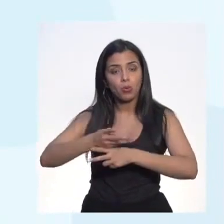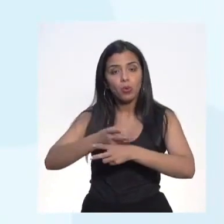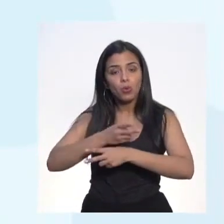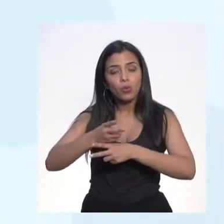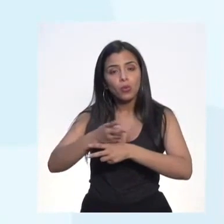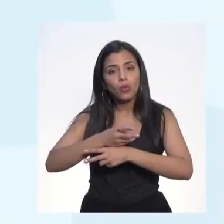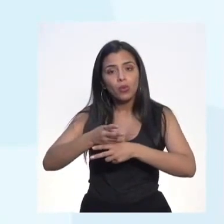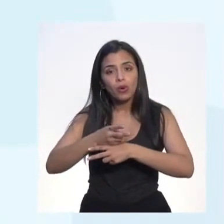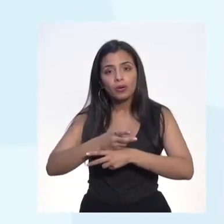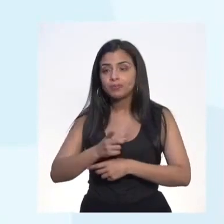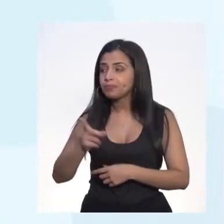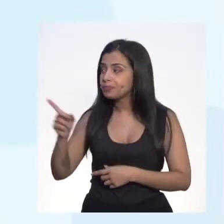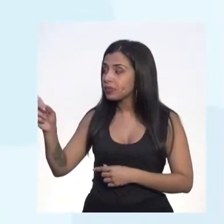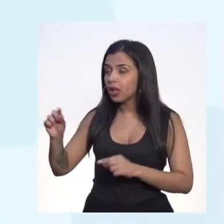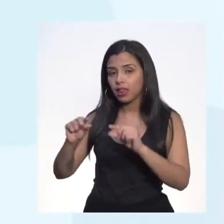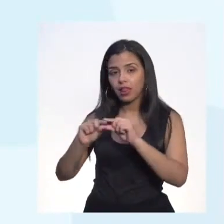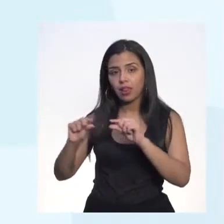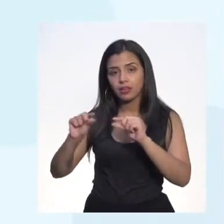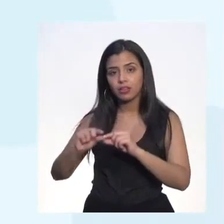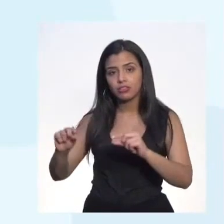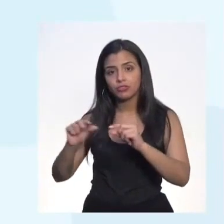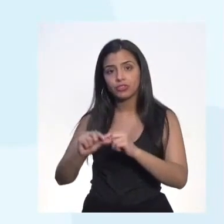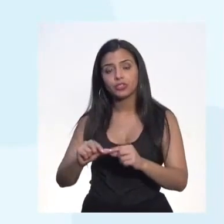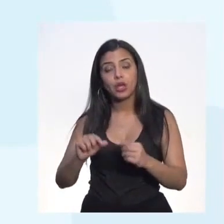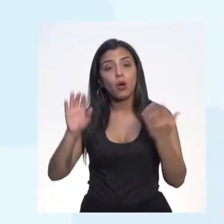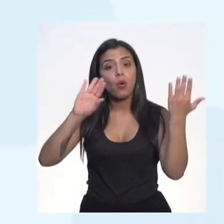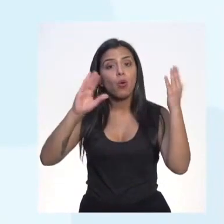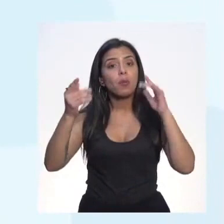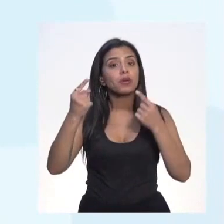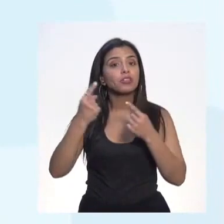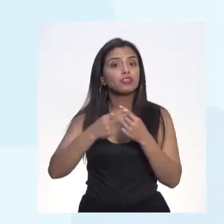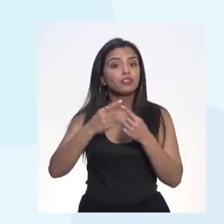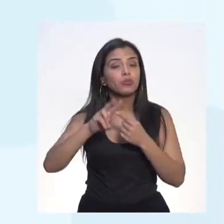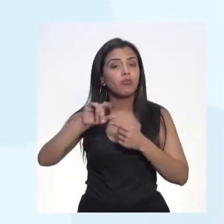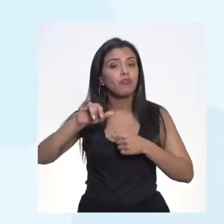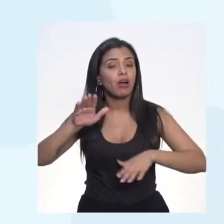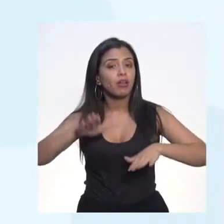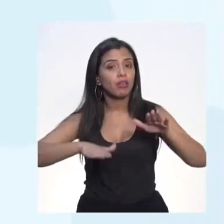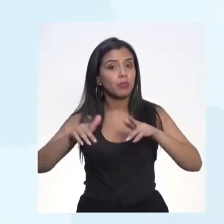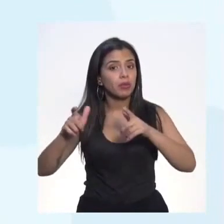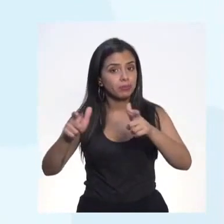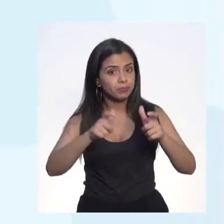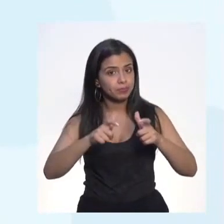que a gente vê aí na legenda, né, os tipos de clima, né, de acordo com o Köppen. Né. A gente,